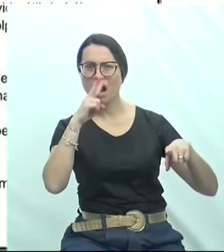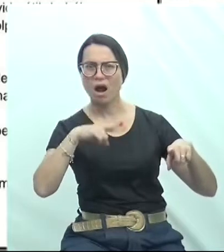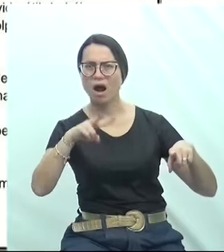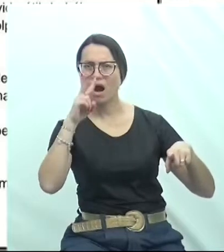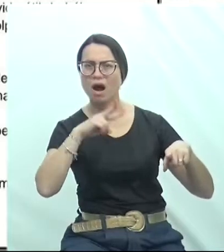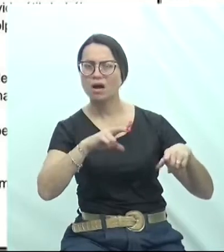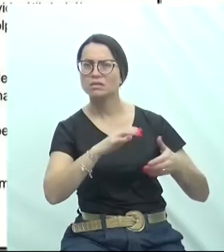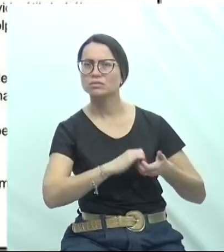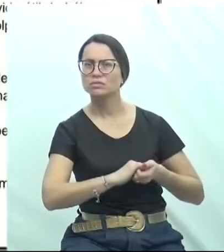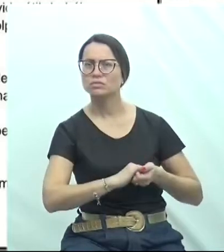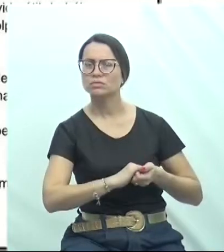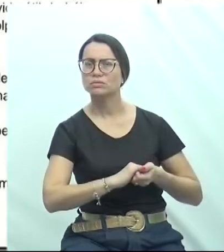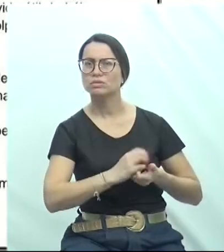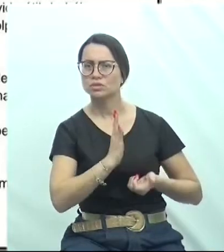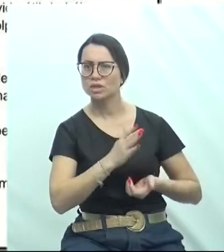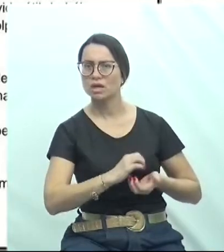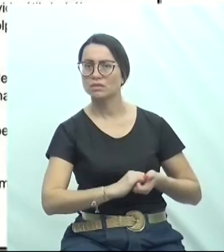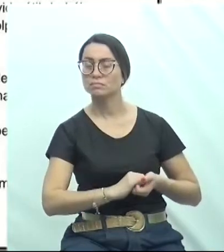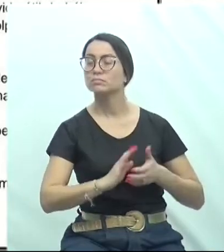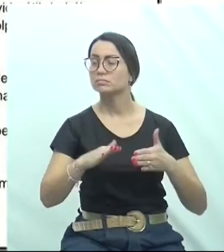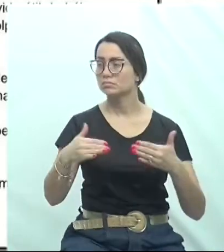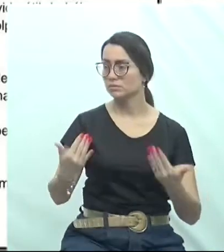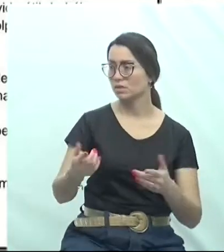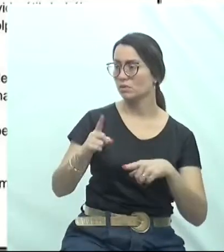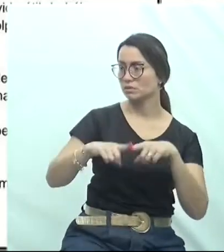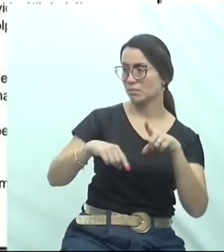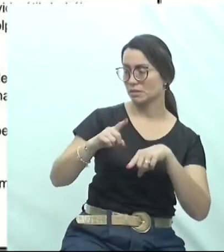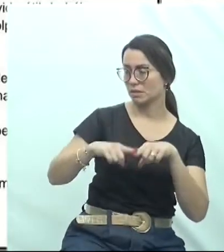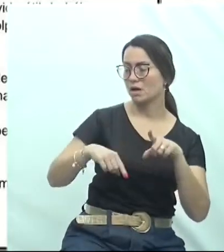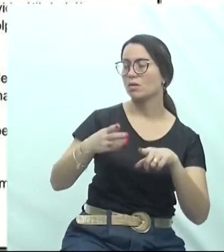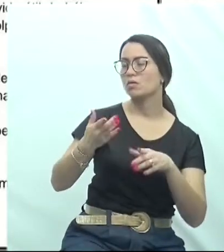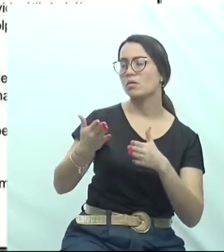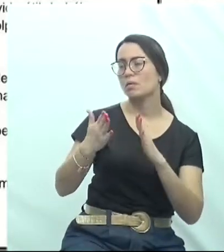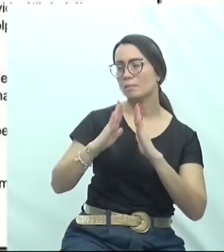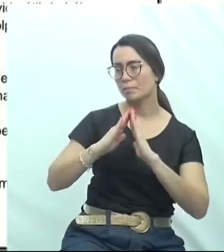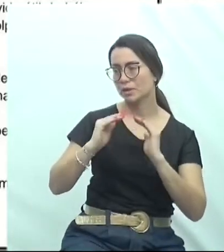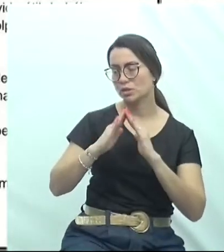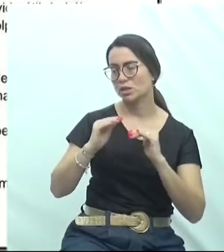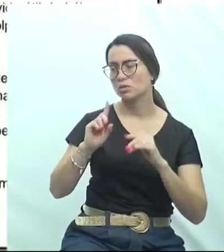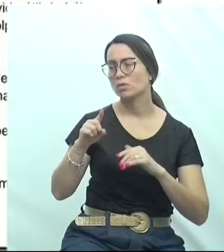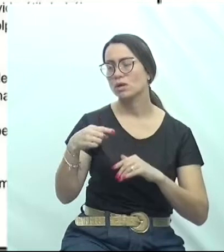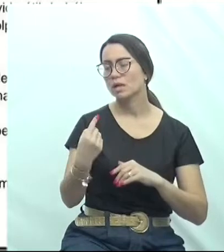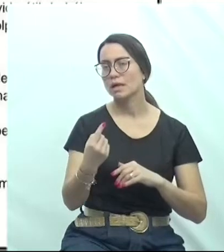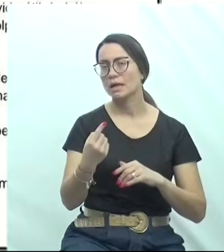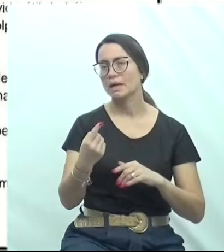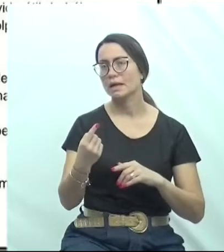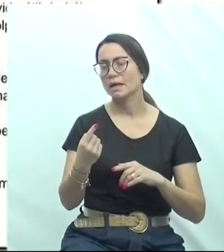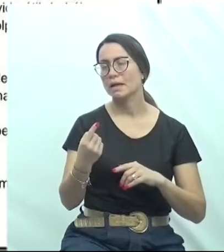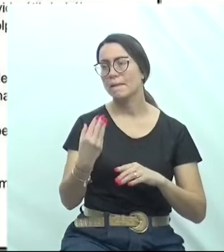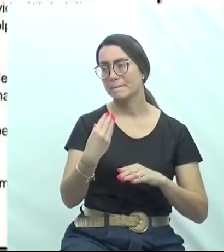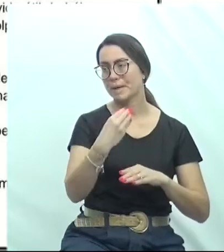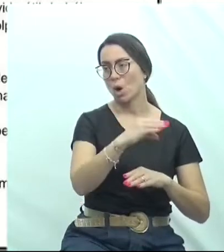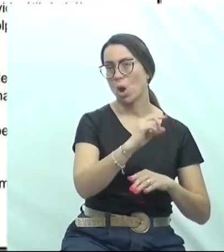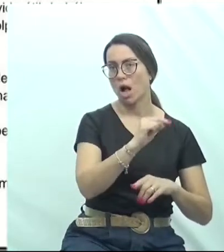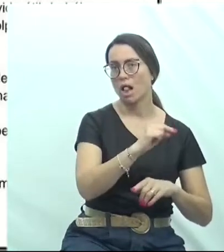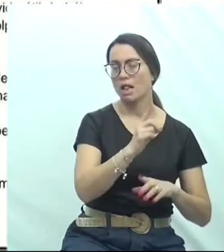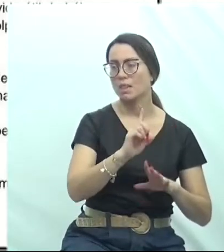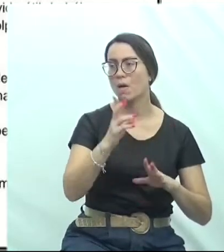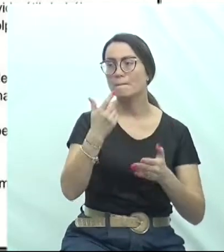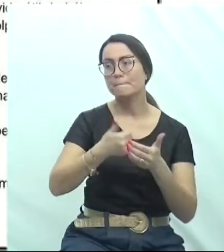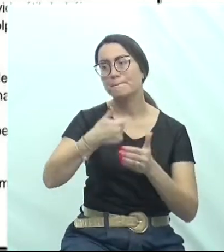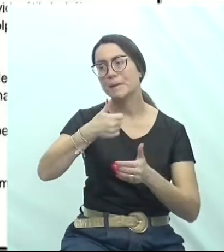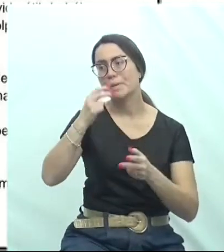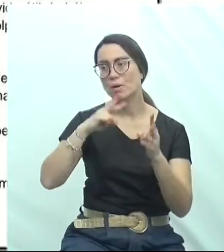Casan? Essa peça chegou para nós, não para fazer a instalação de fato, mas para analisar primeiramente